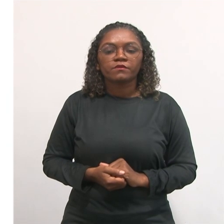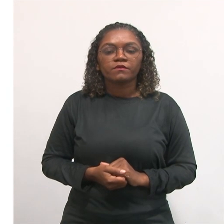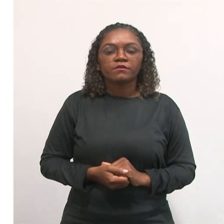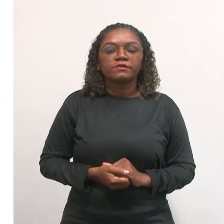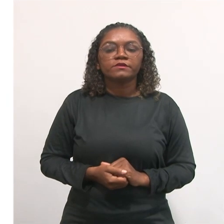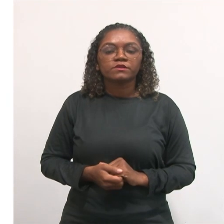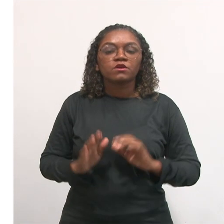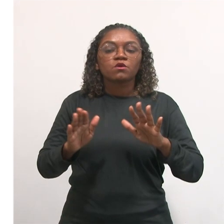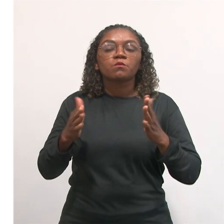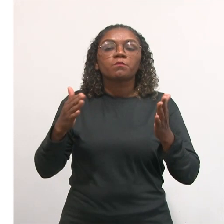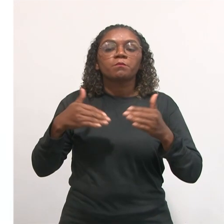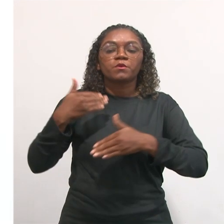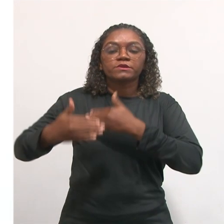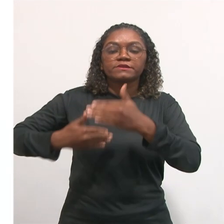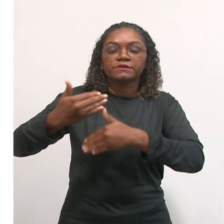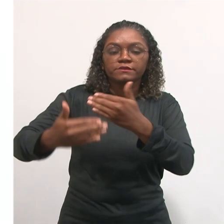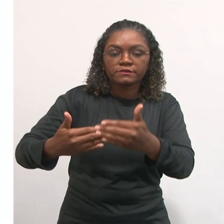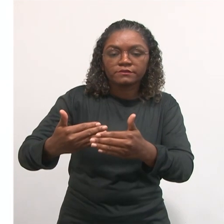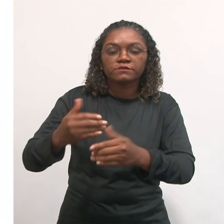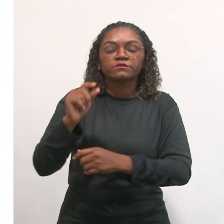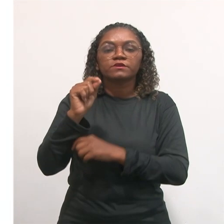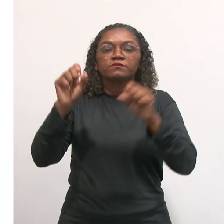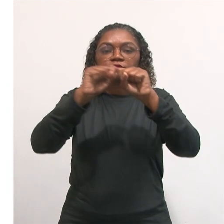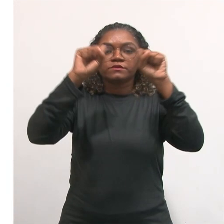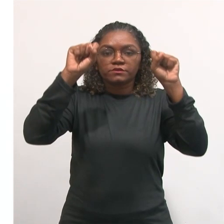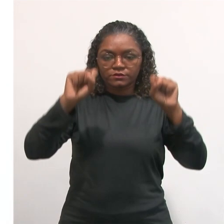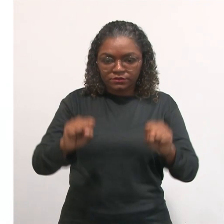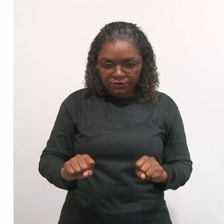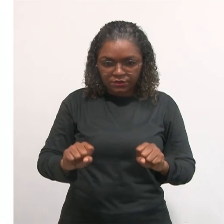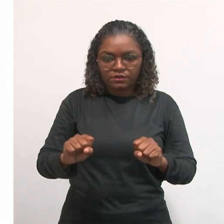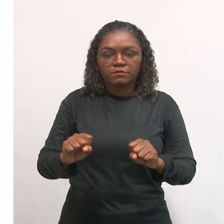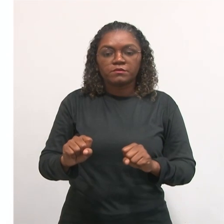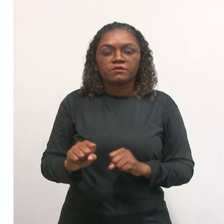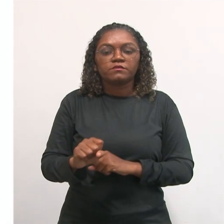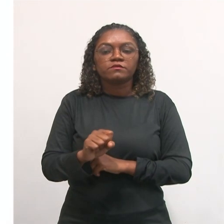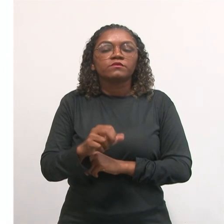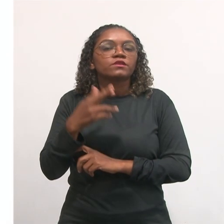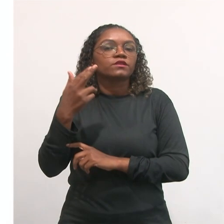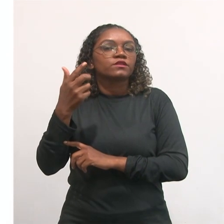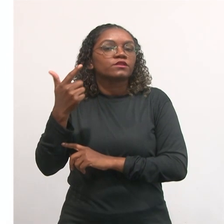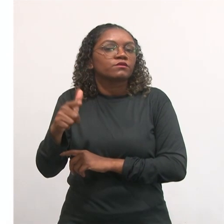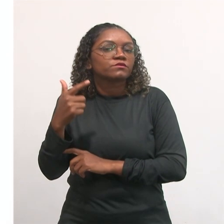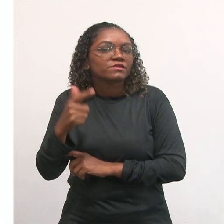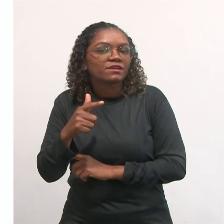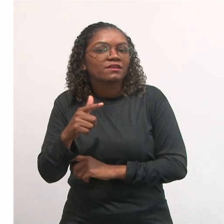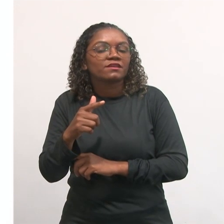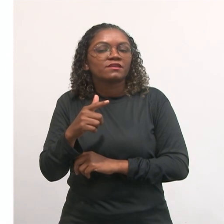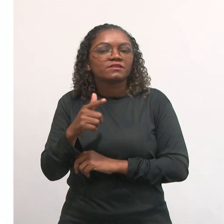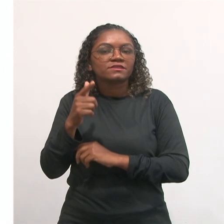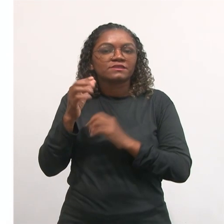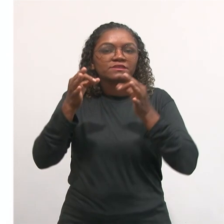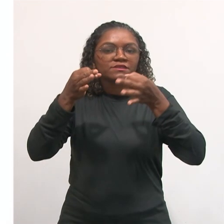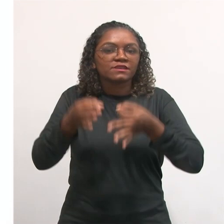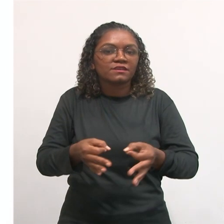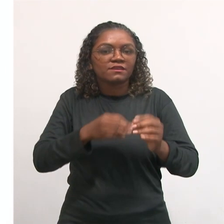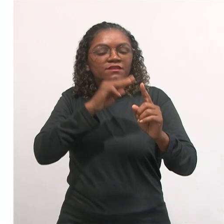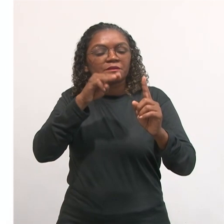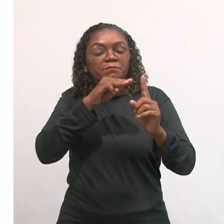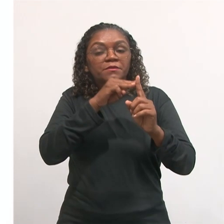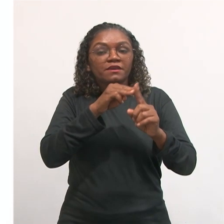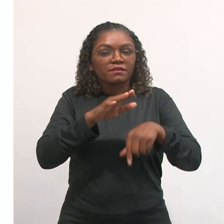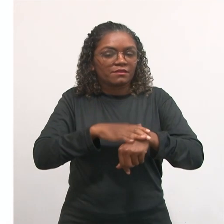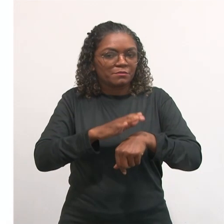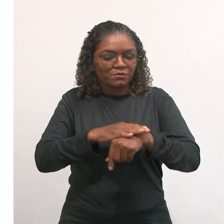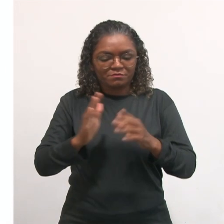de processos no sistema eletrônico não atende à meta de tempo estabelecida. Então,